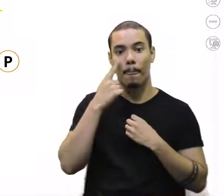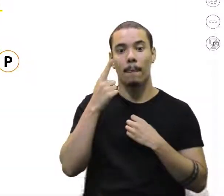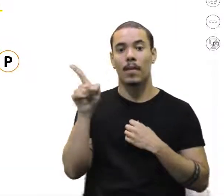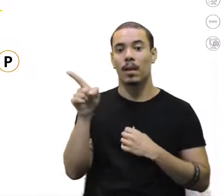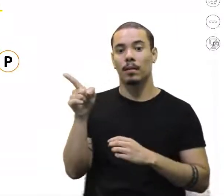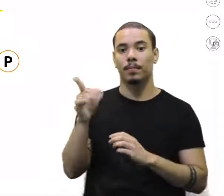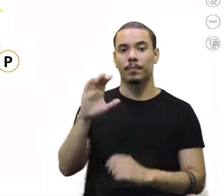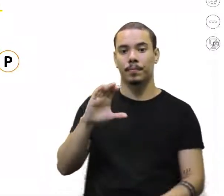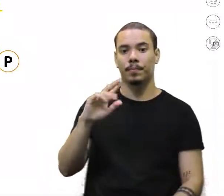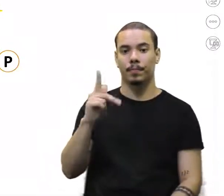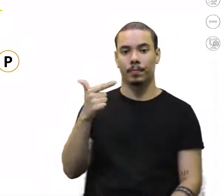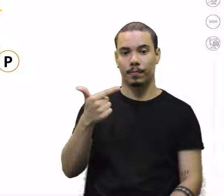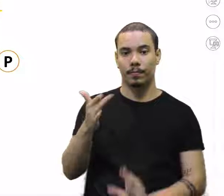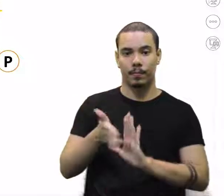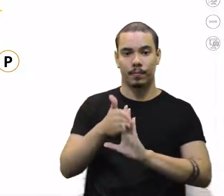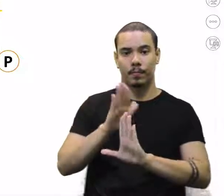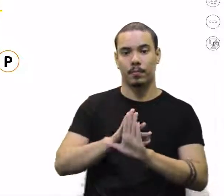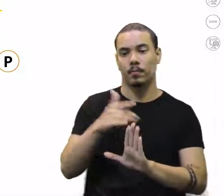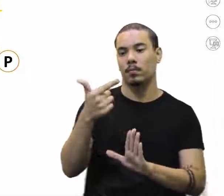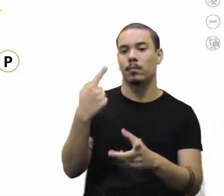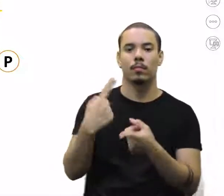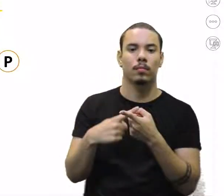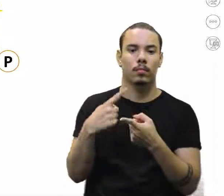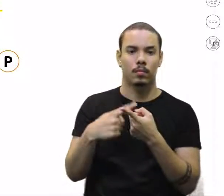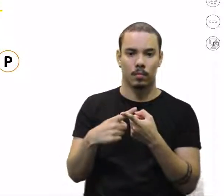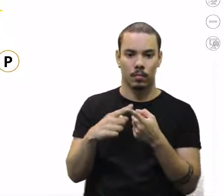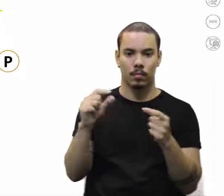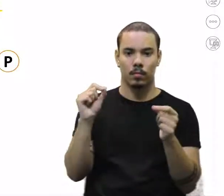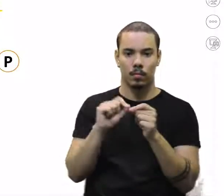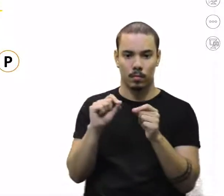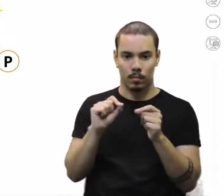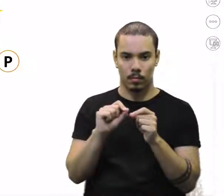por quê? Porque ele está fazendo ligação com